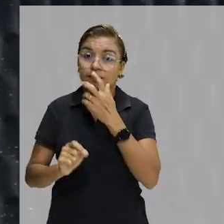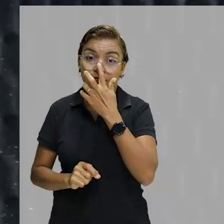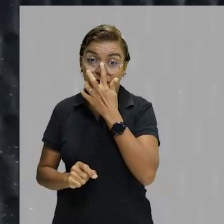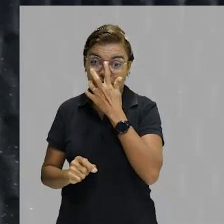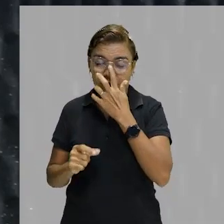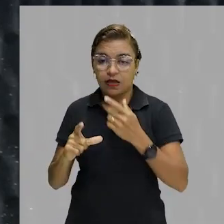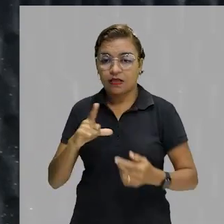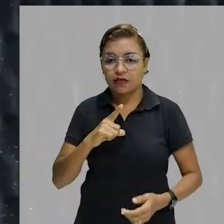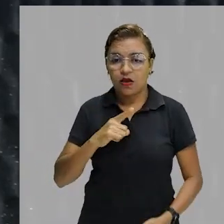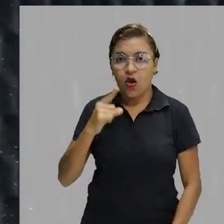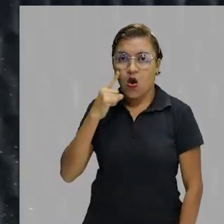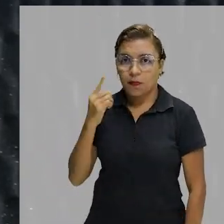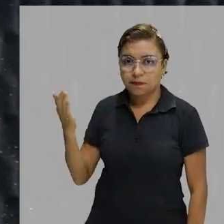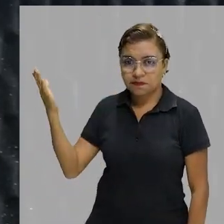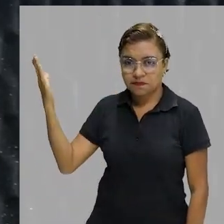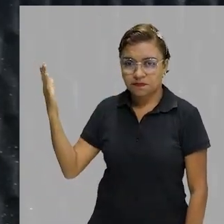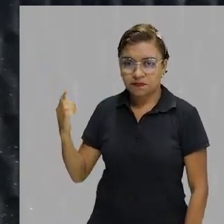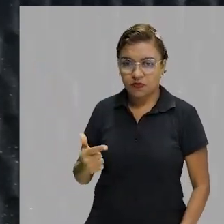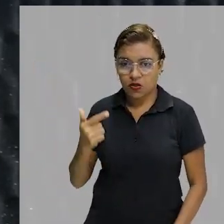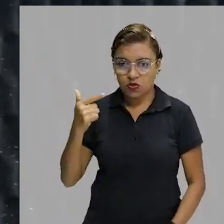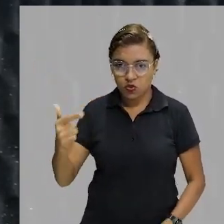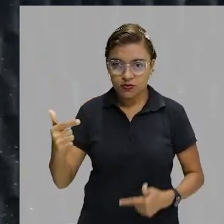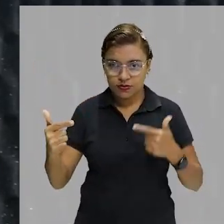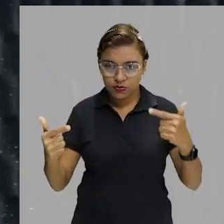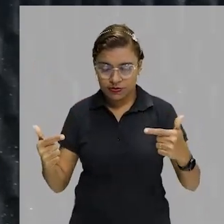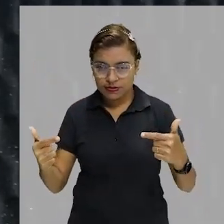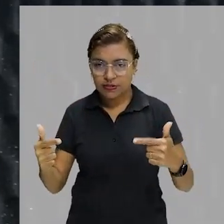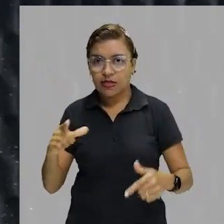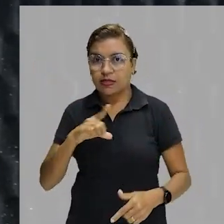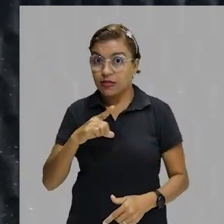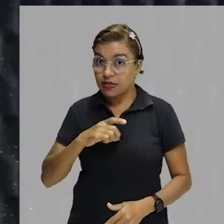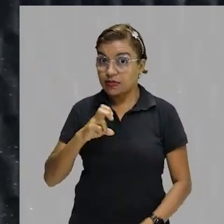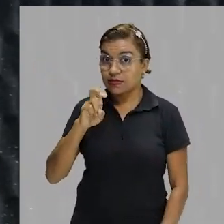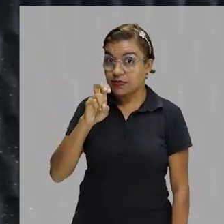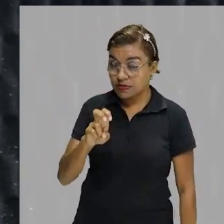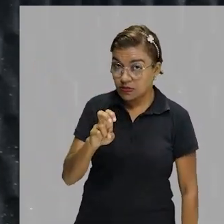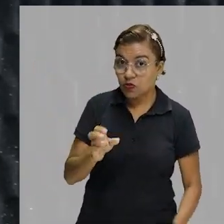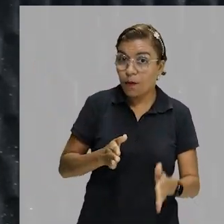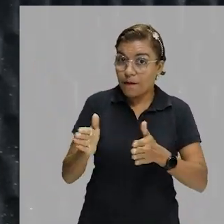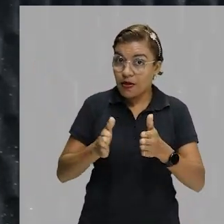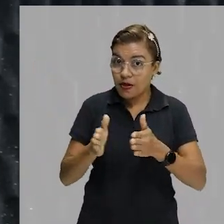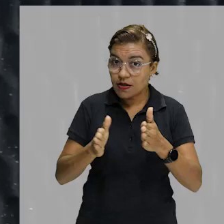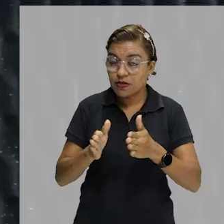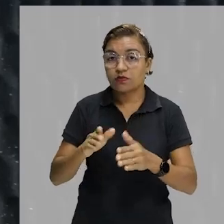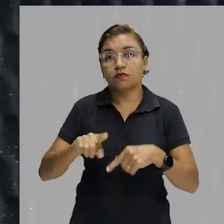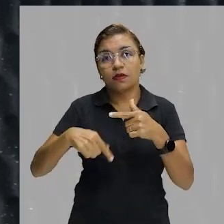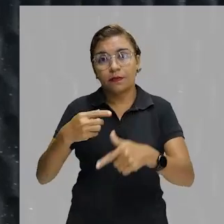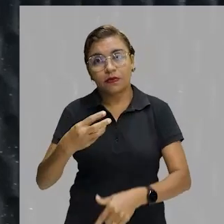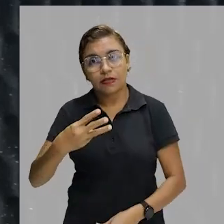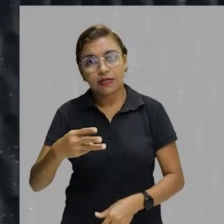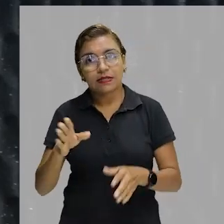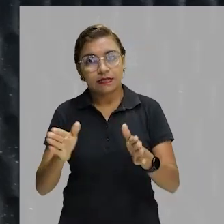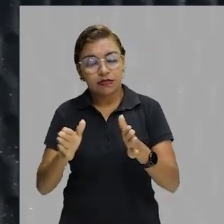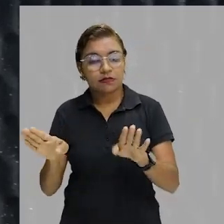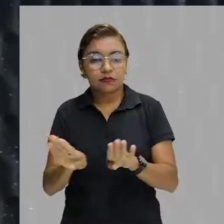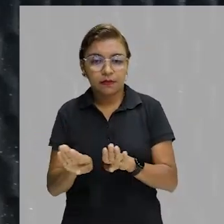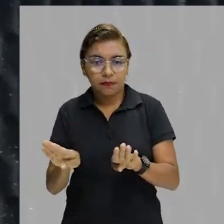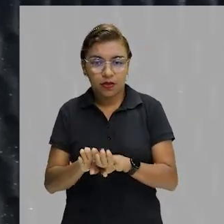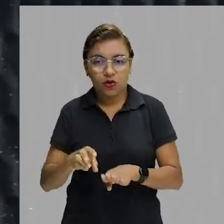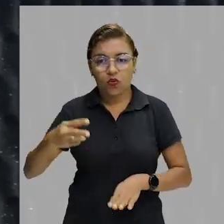placar do jogo, 2-2. Existe a disputa de 5 sets e a disputa de 3 sets. Daqui a pouco nós vamos chegar lá. Chegou